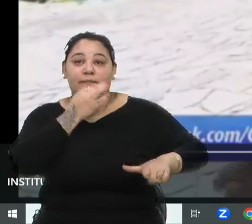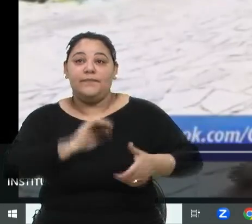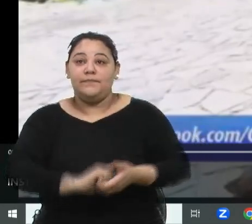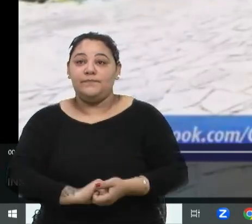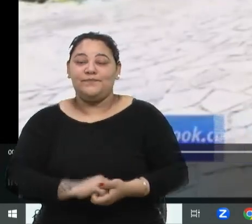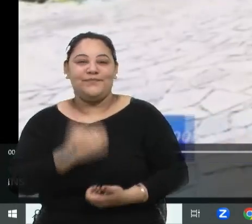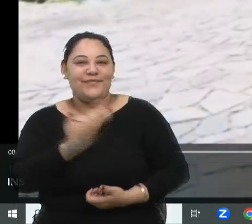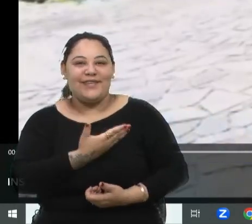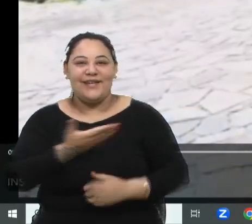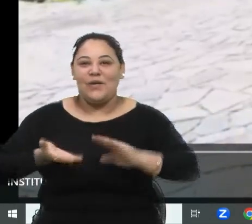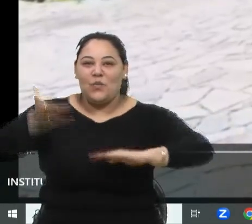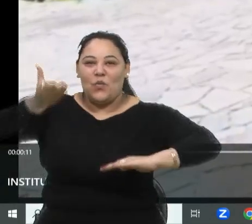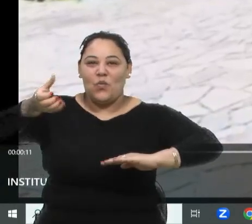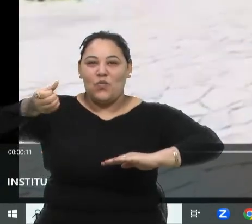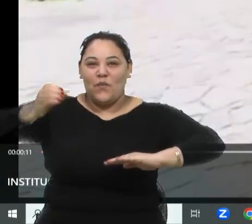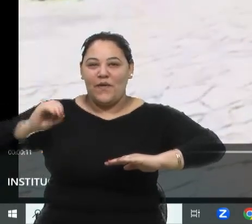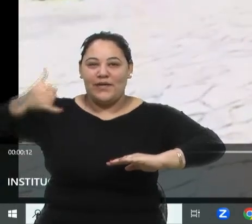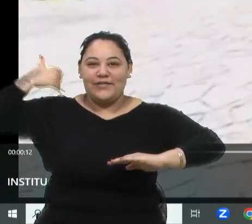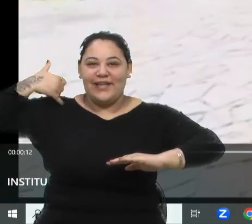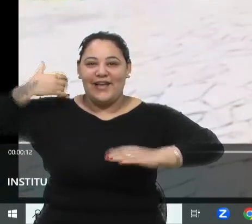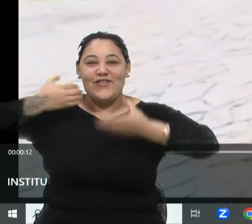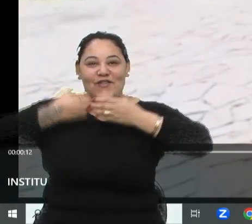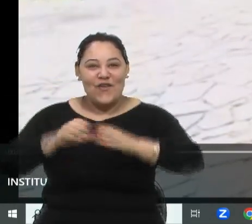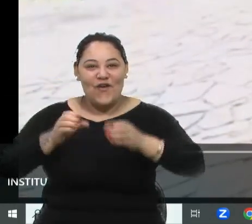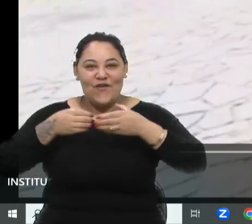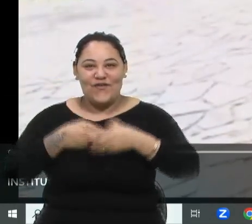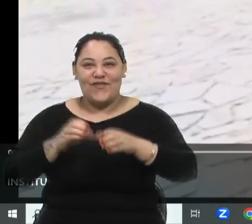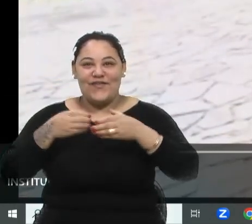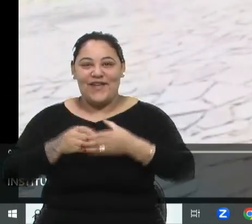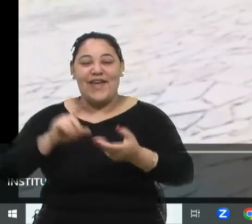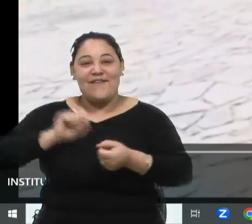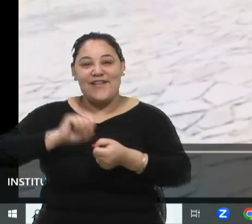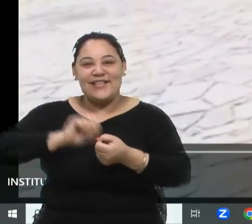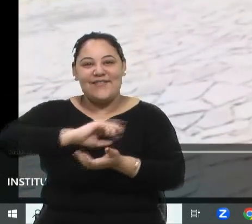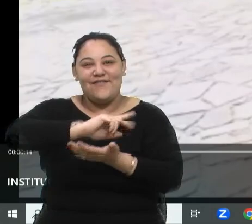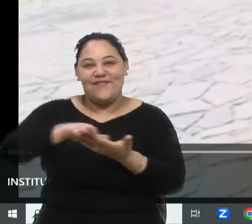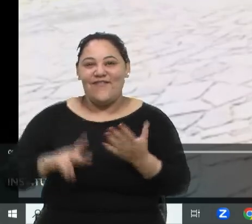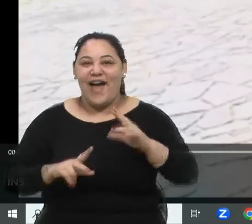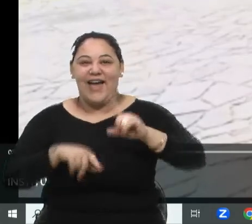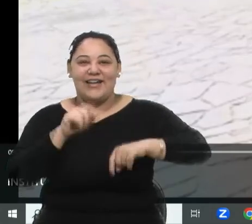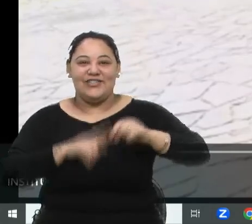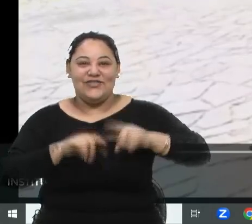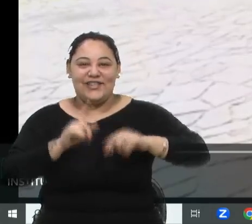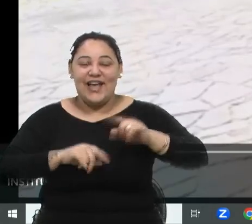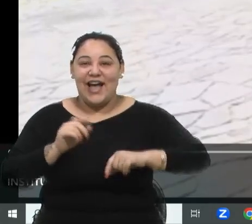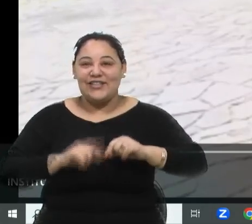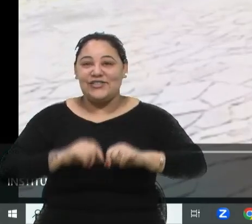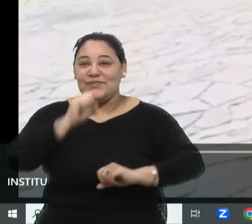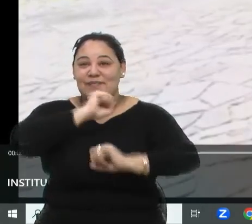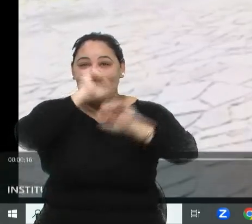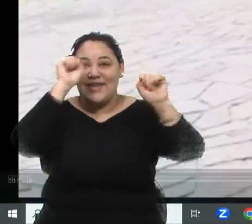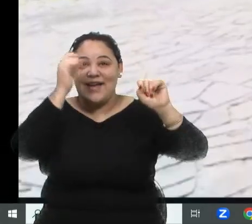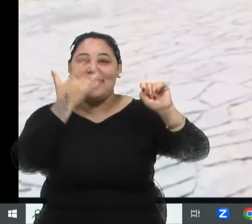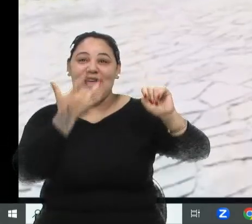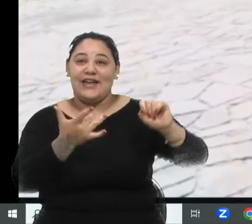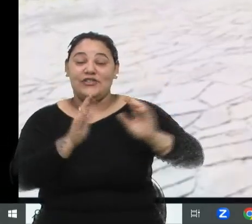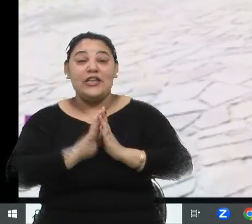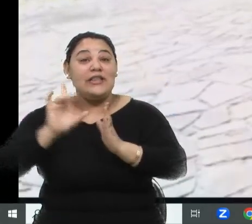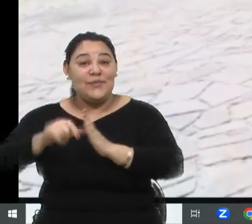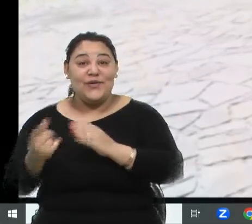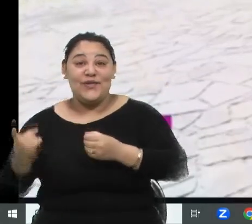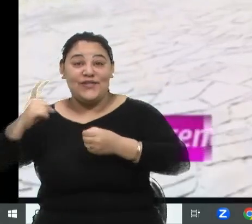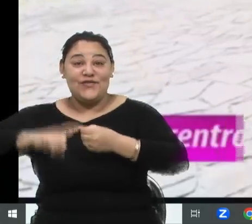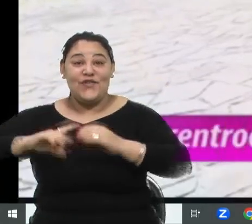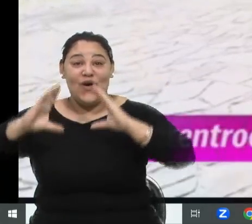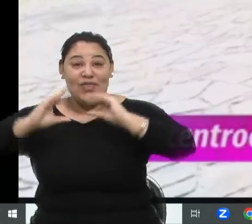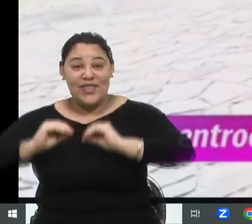dos 60 anos conviverem, além de fazerem diversas atividades durante o dia e durante a noite retornarem para